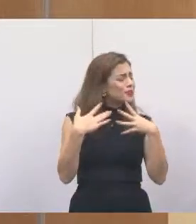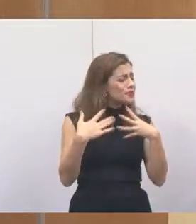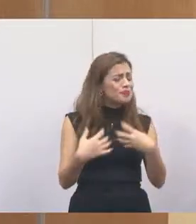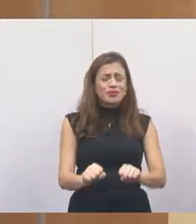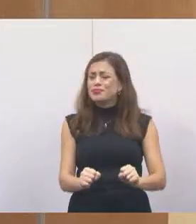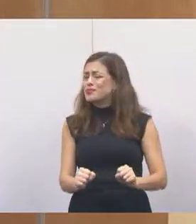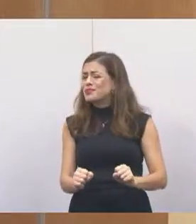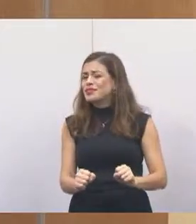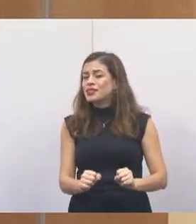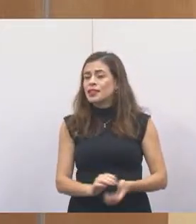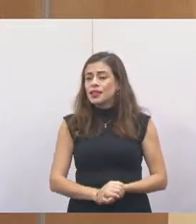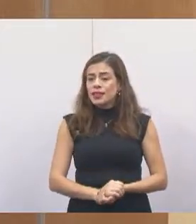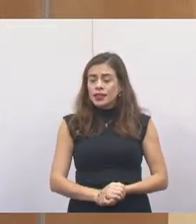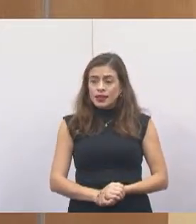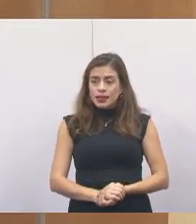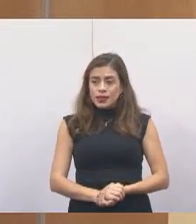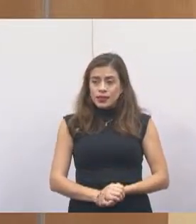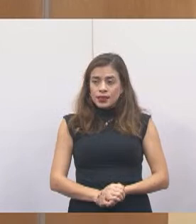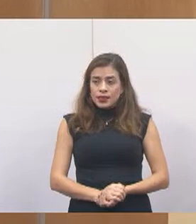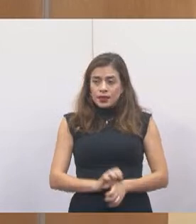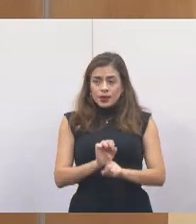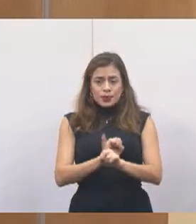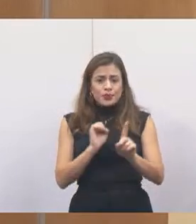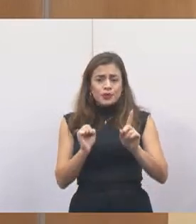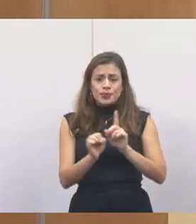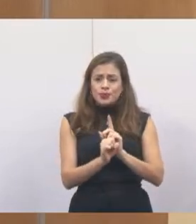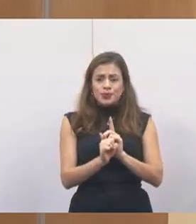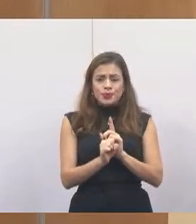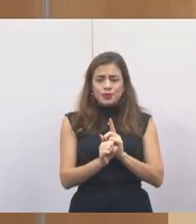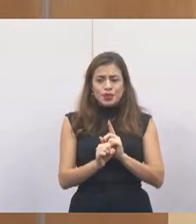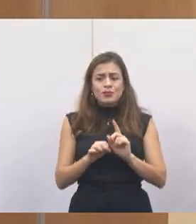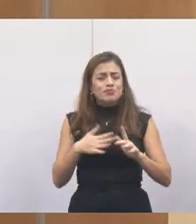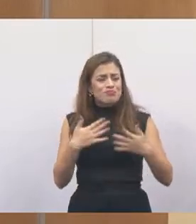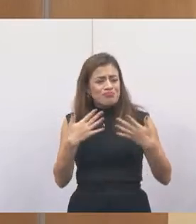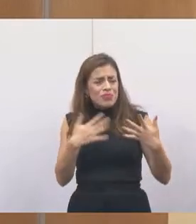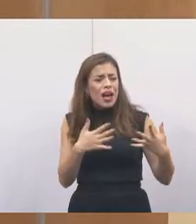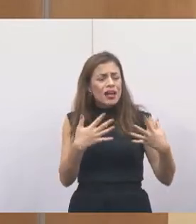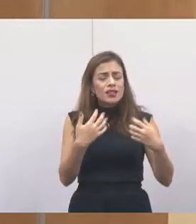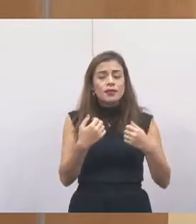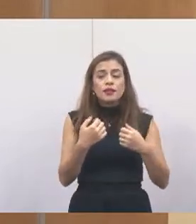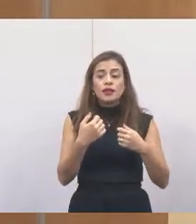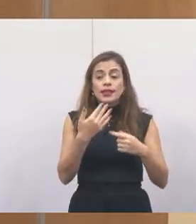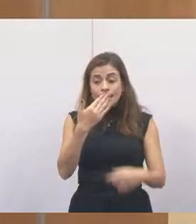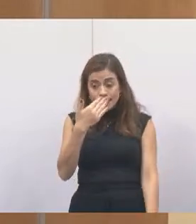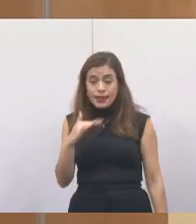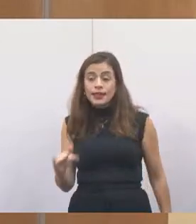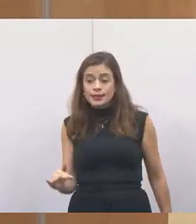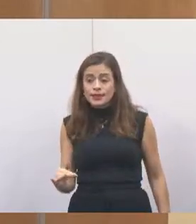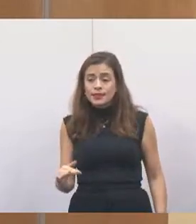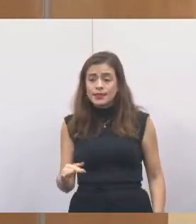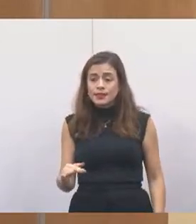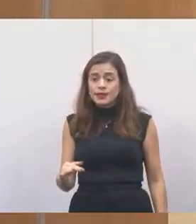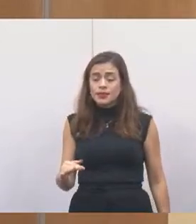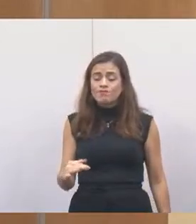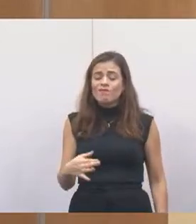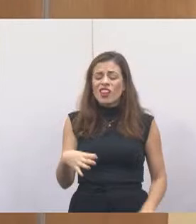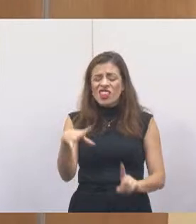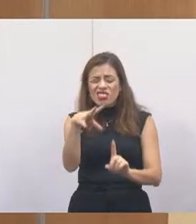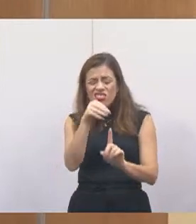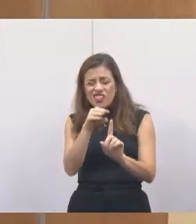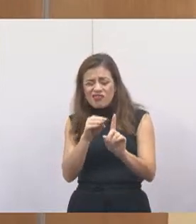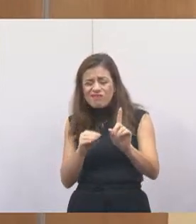tolerância alguma para esse tipo de agressão, porque são crianças inocentes e que são abusadas